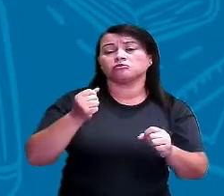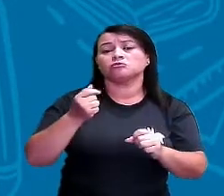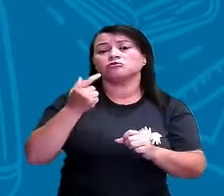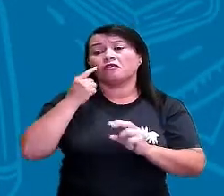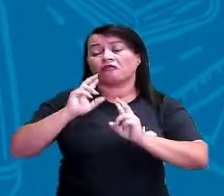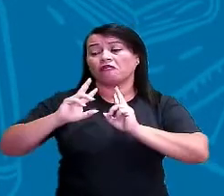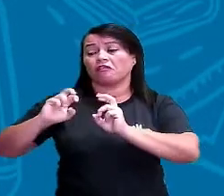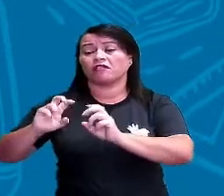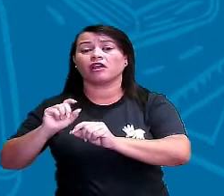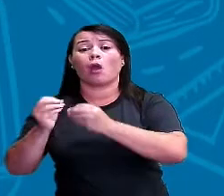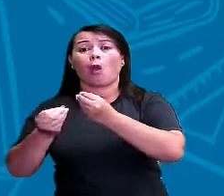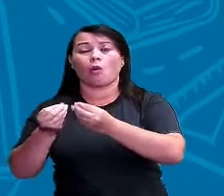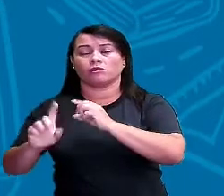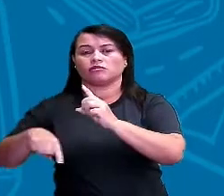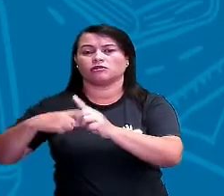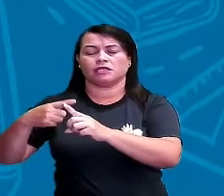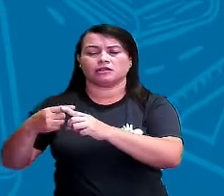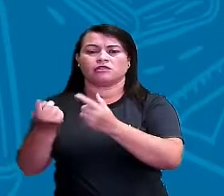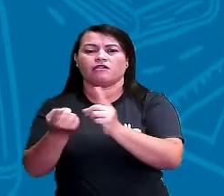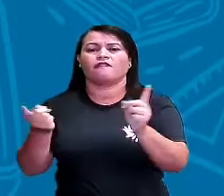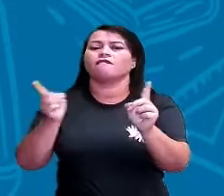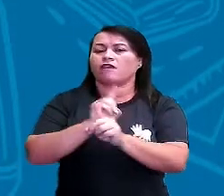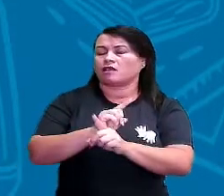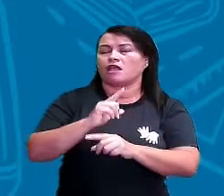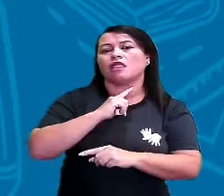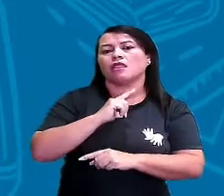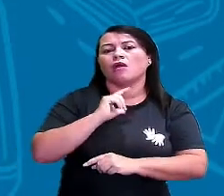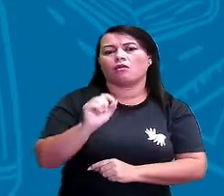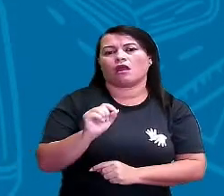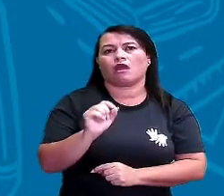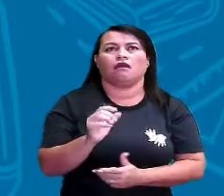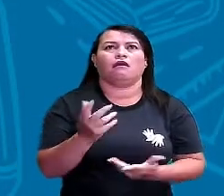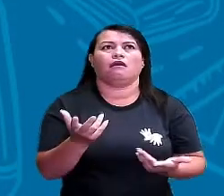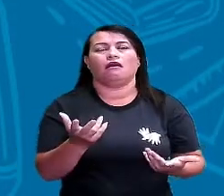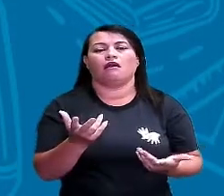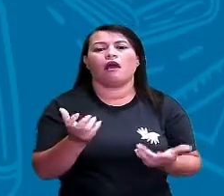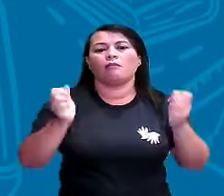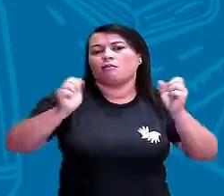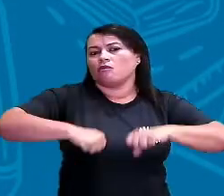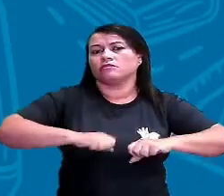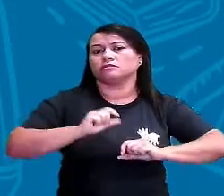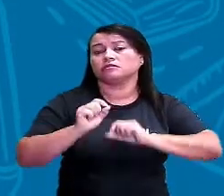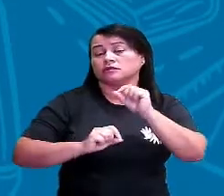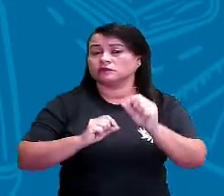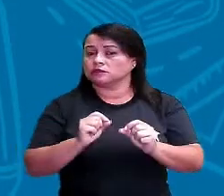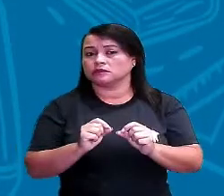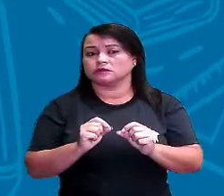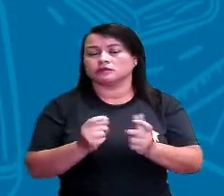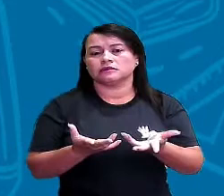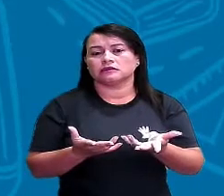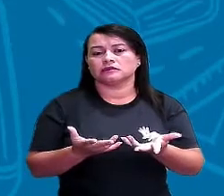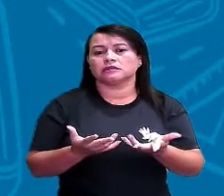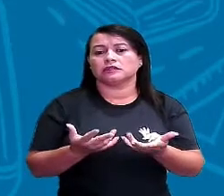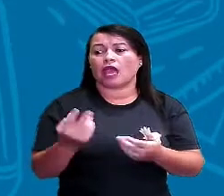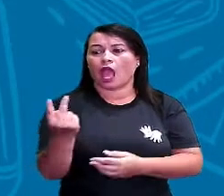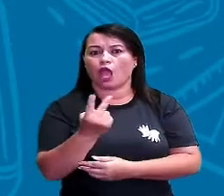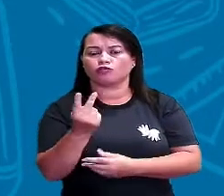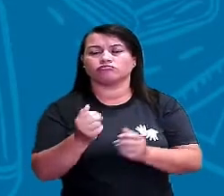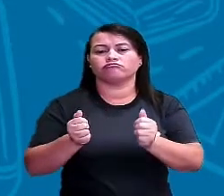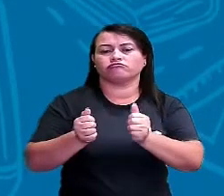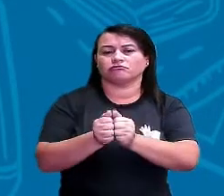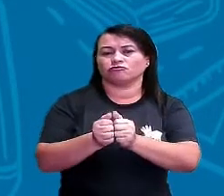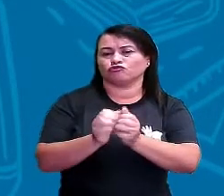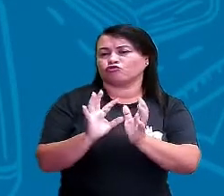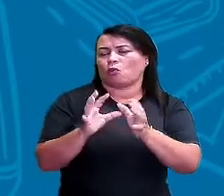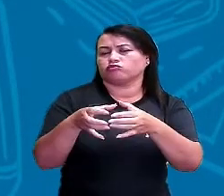a multiplicação. Elas são inversas, elas têm essa possibilidade, né, de trabalharem em conjunto,